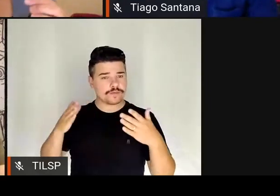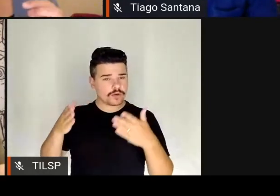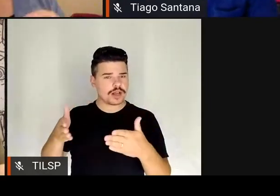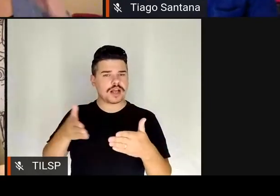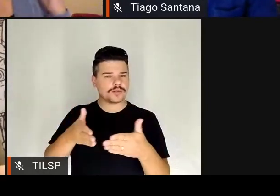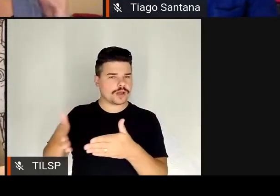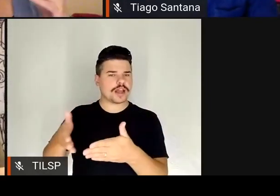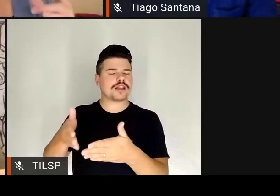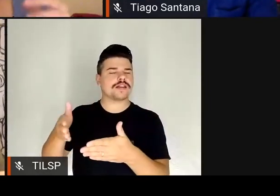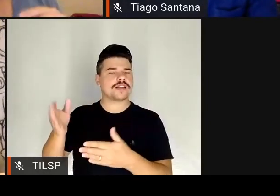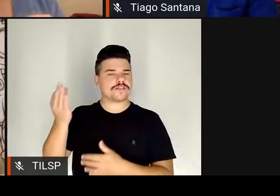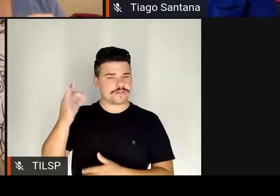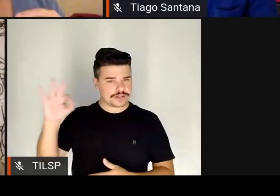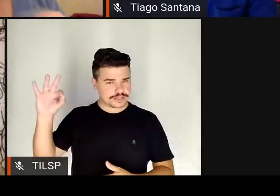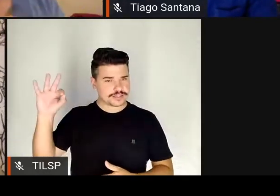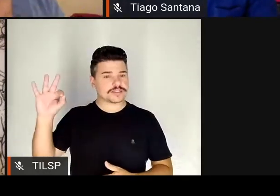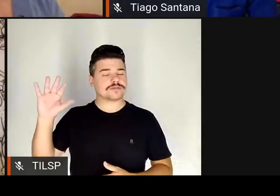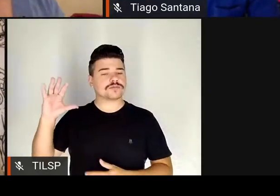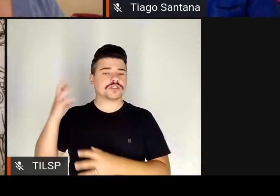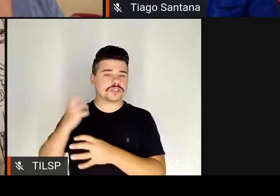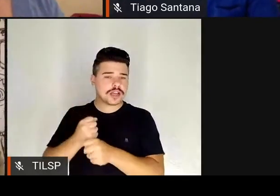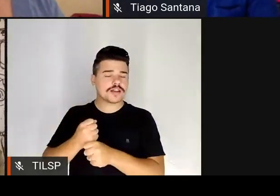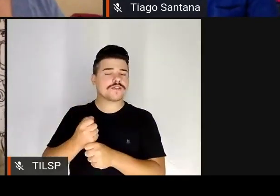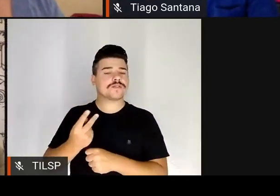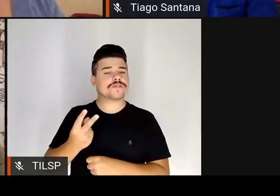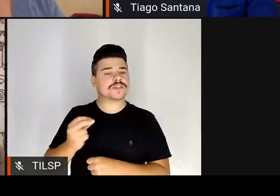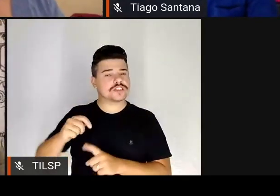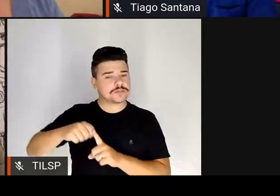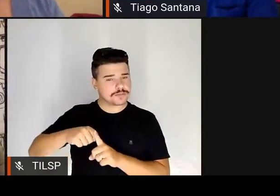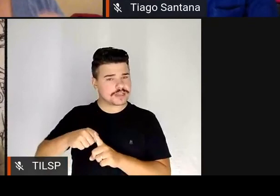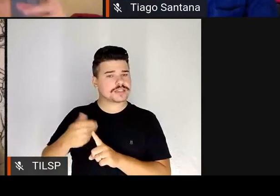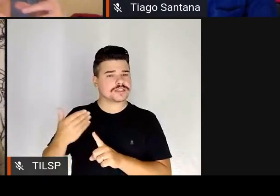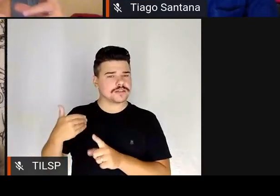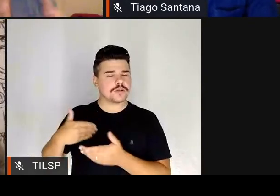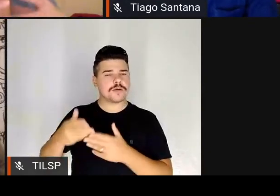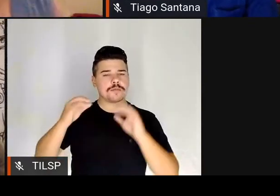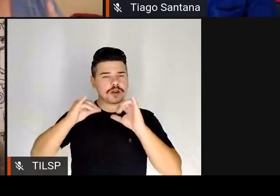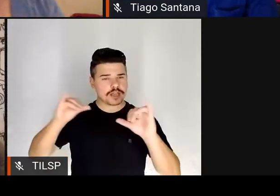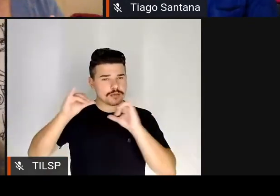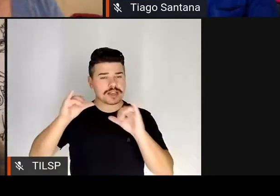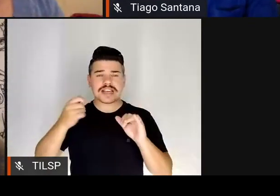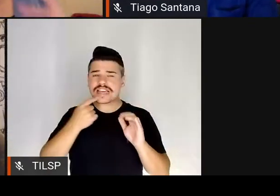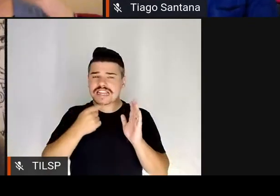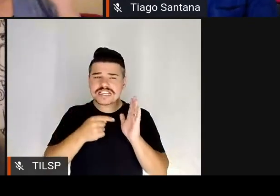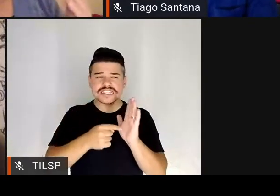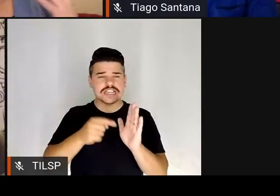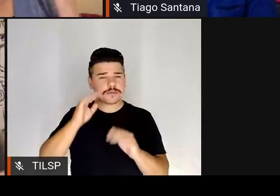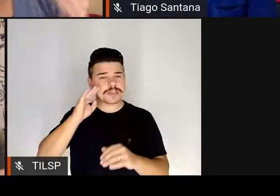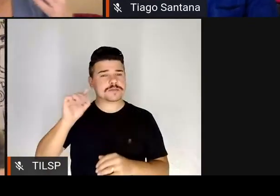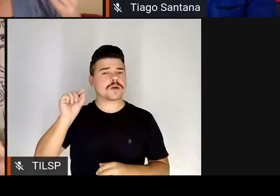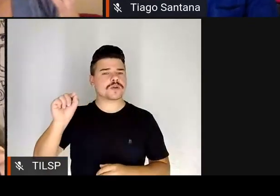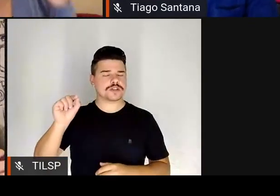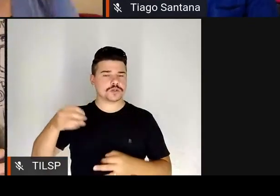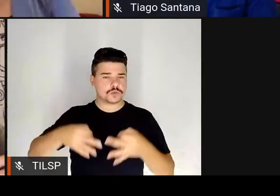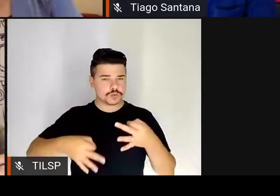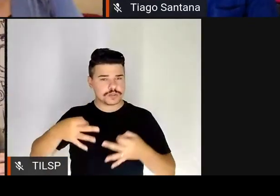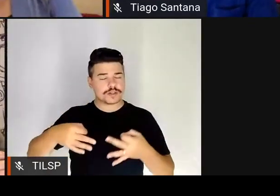da humanista na vertente francesa, né? Então, existe mesmo uma polêmica e o que se critica